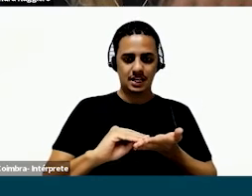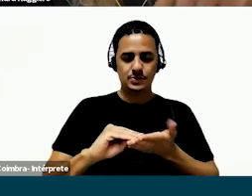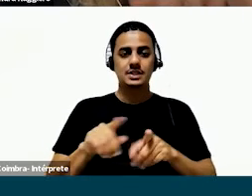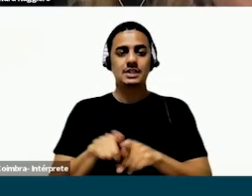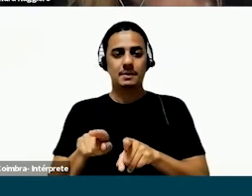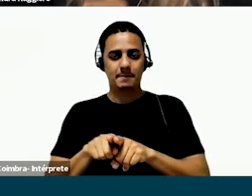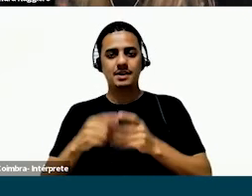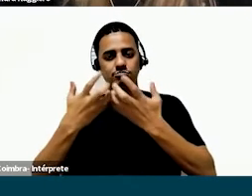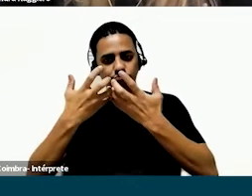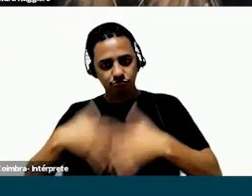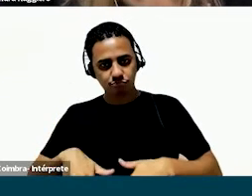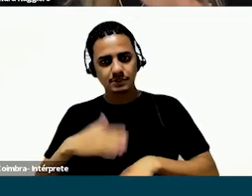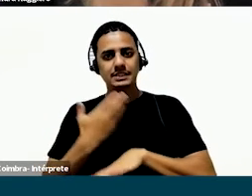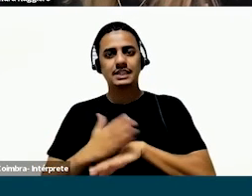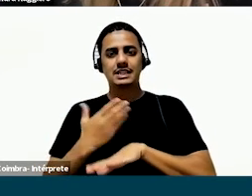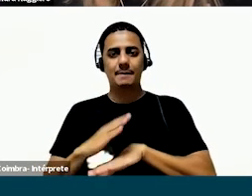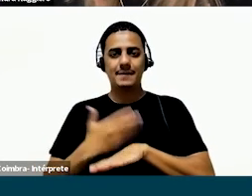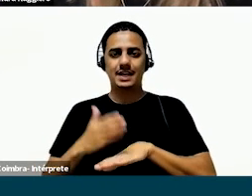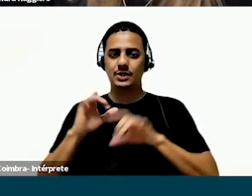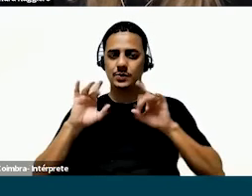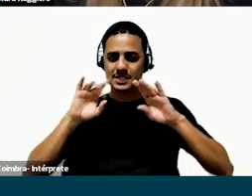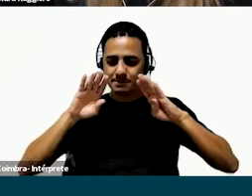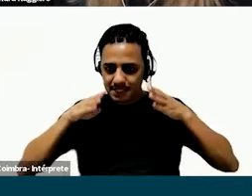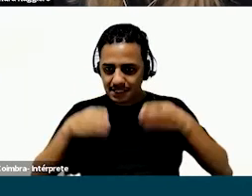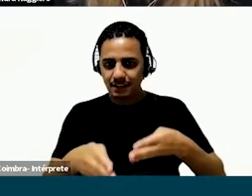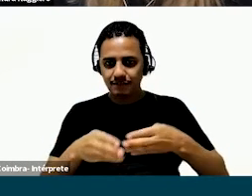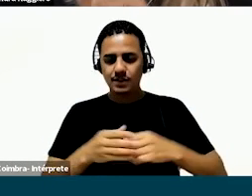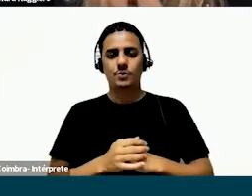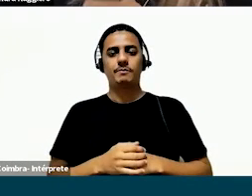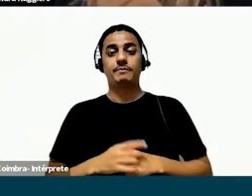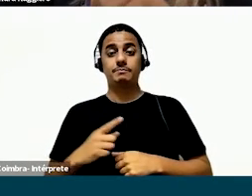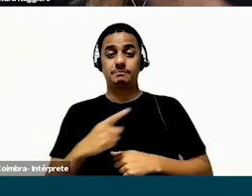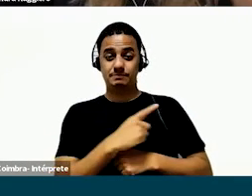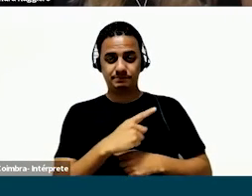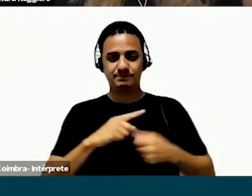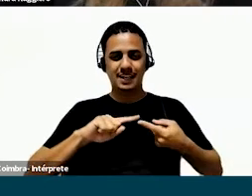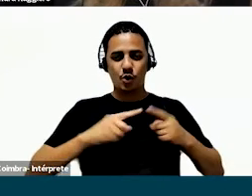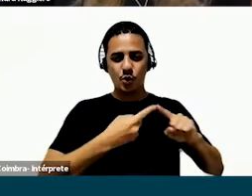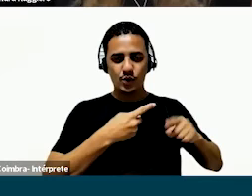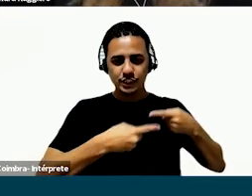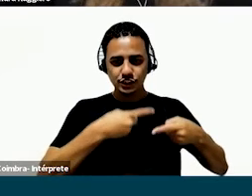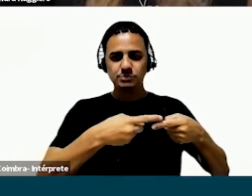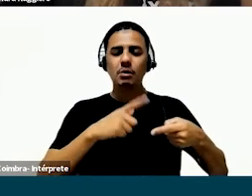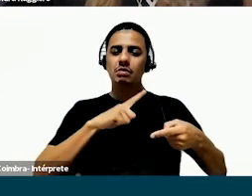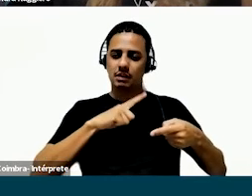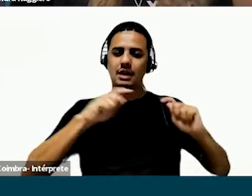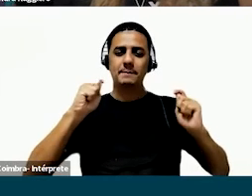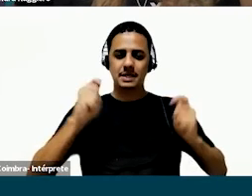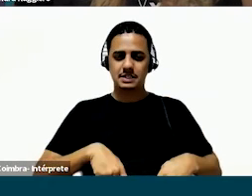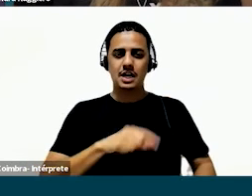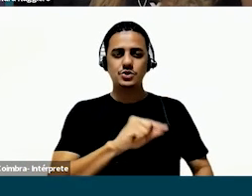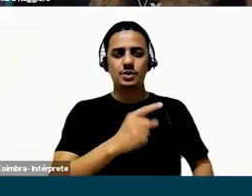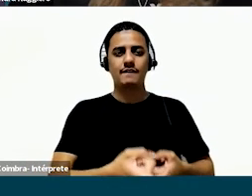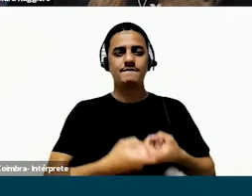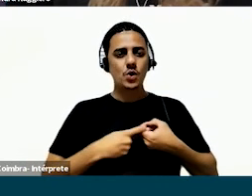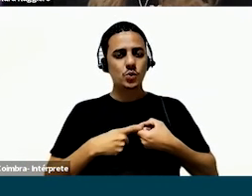por dados e executados por meio de treinamento específico. Com isso, os próprios algoritmos são